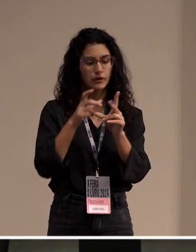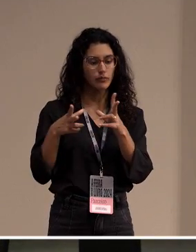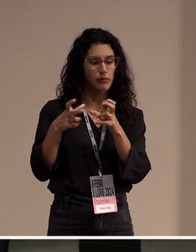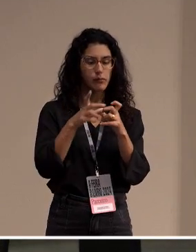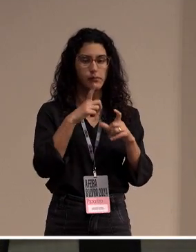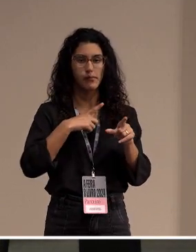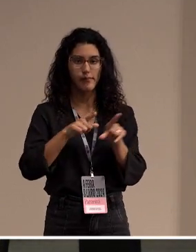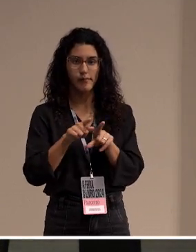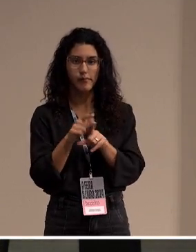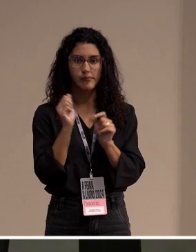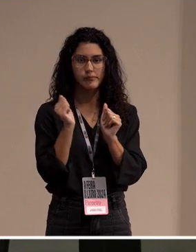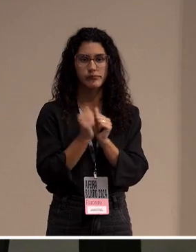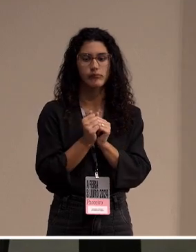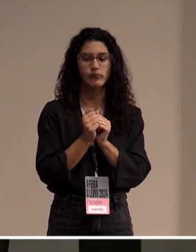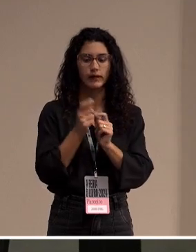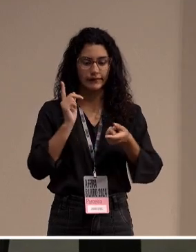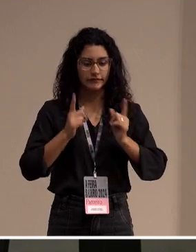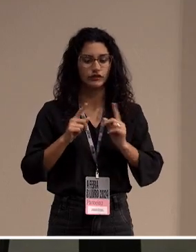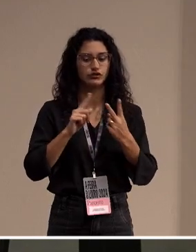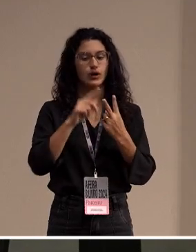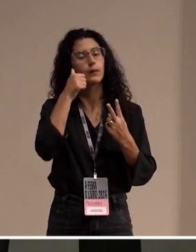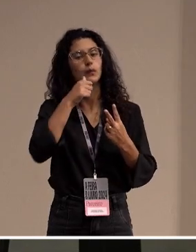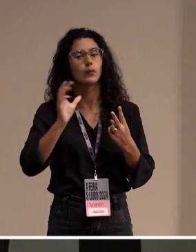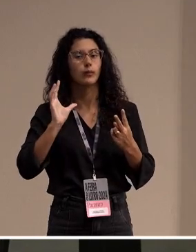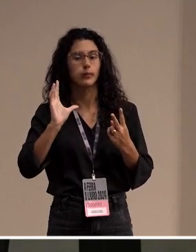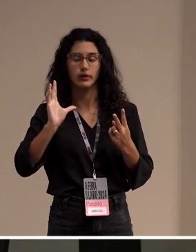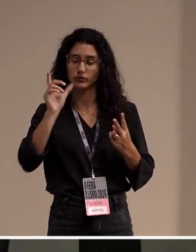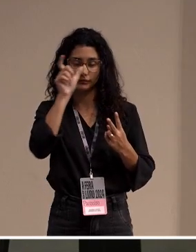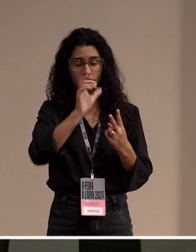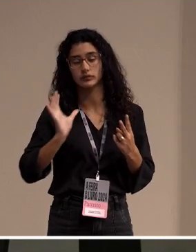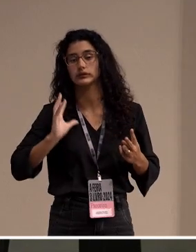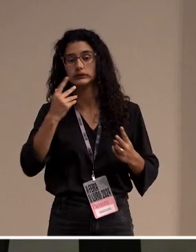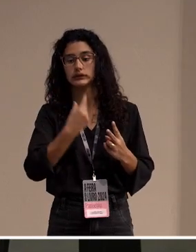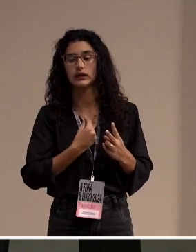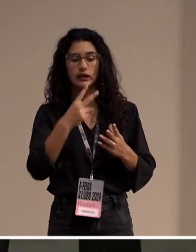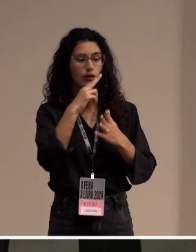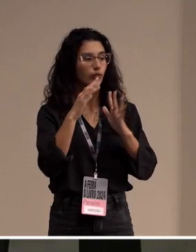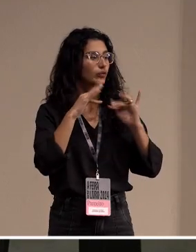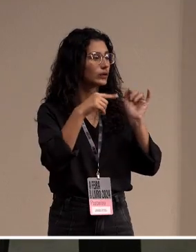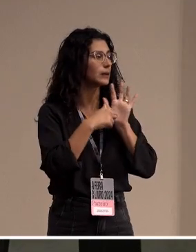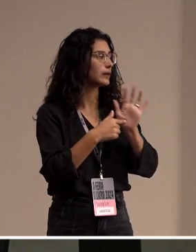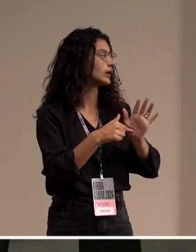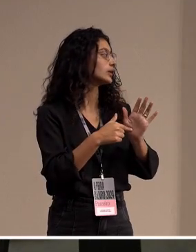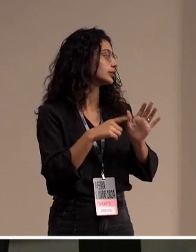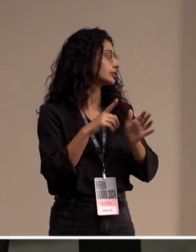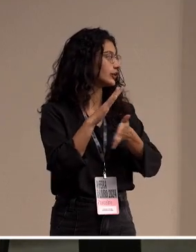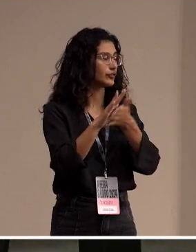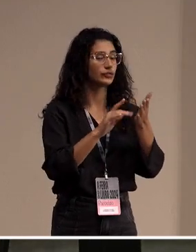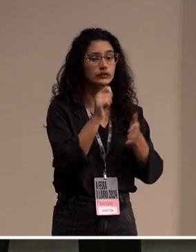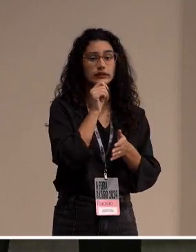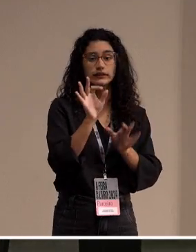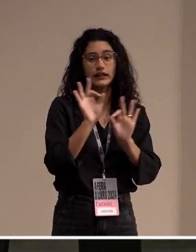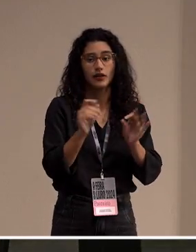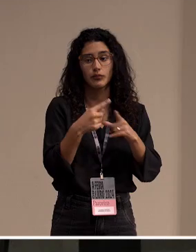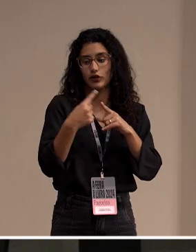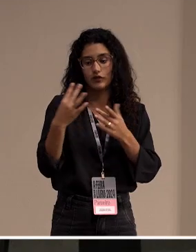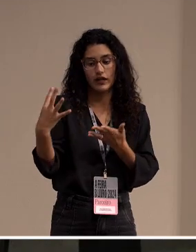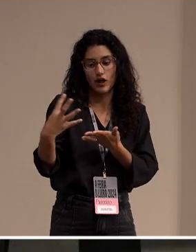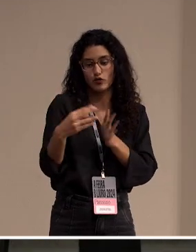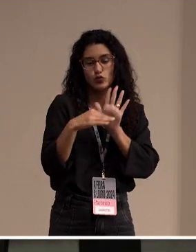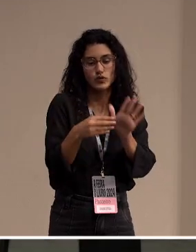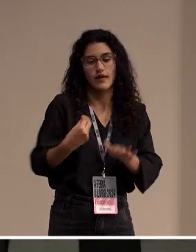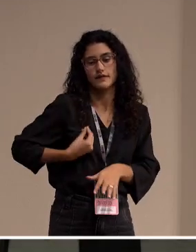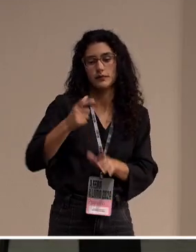perspectiva das travestis, das pessoas trans, ela falou, no fim das contas, a literatura não serve para nada, porque não vai salvar a vida dessas pessoas.